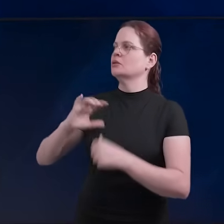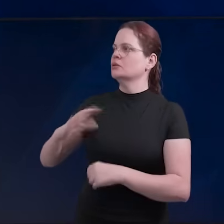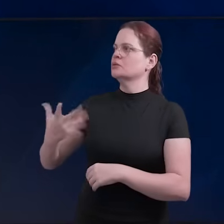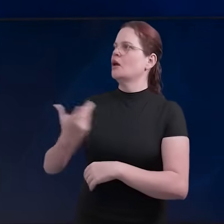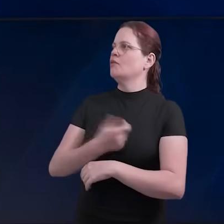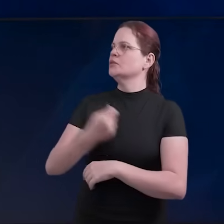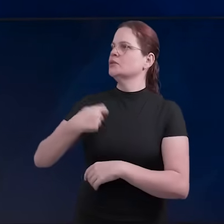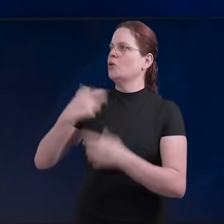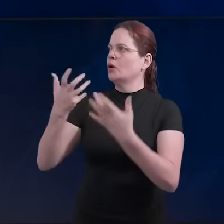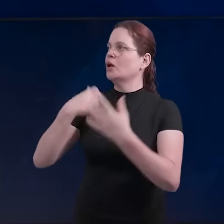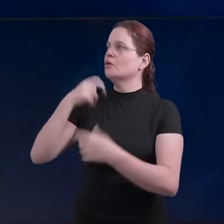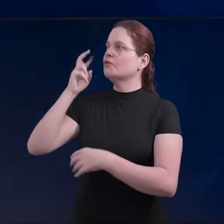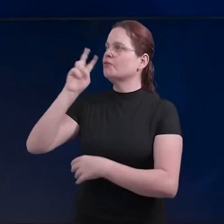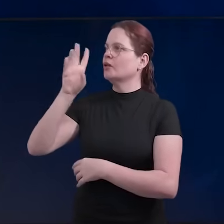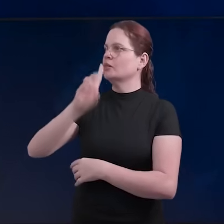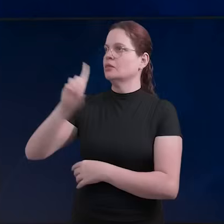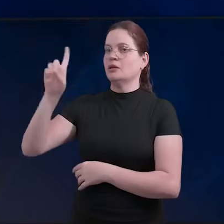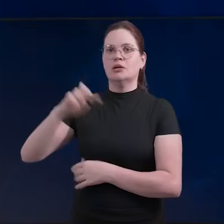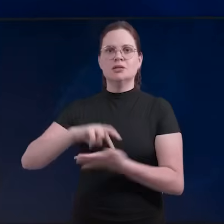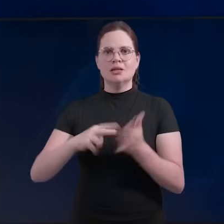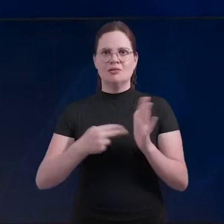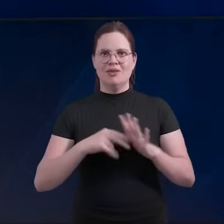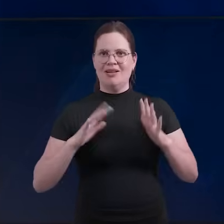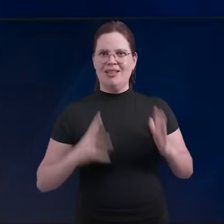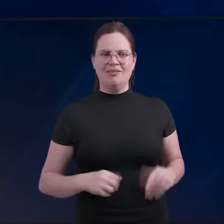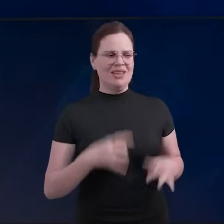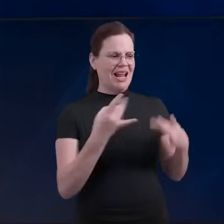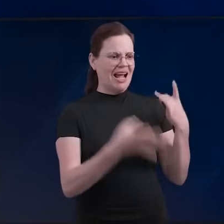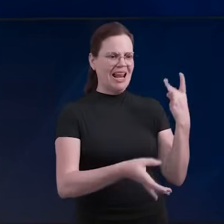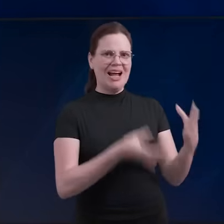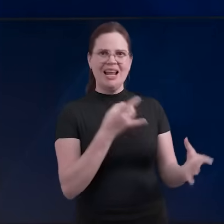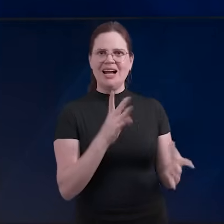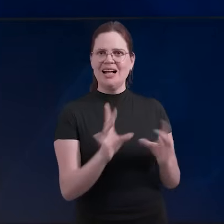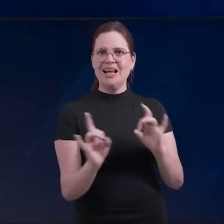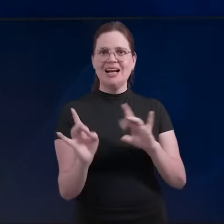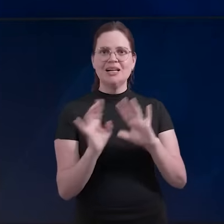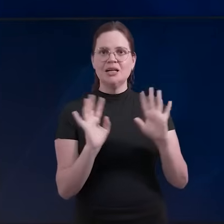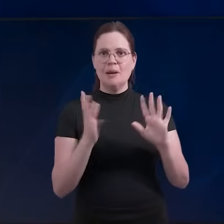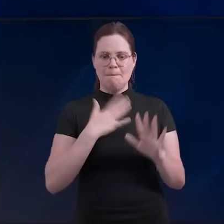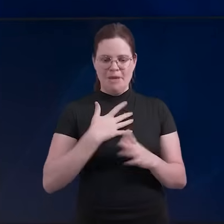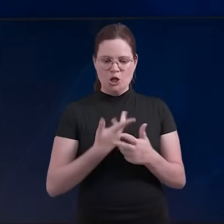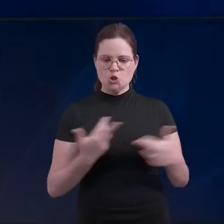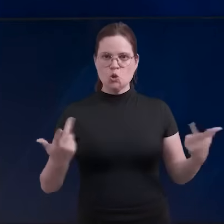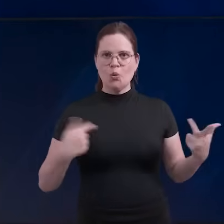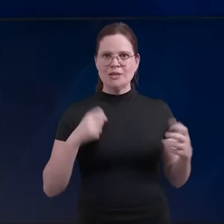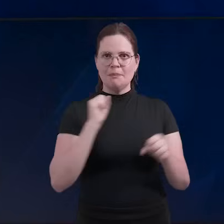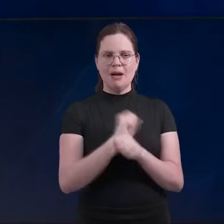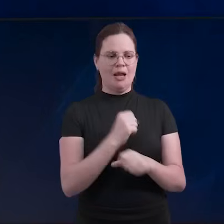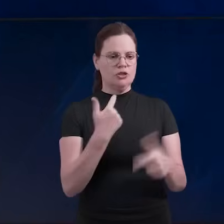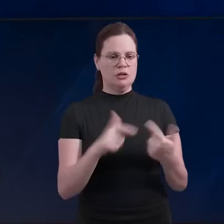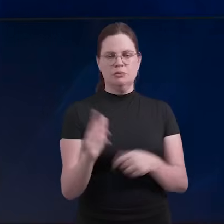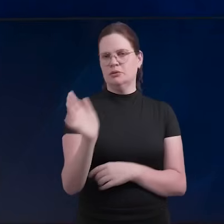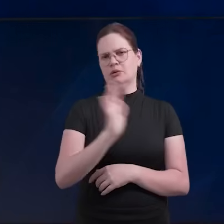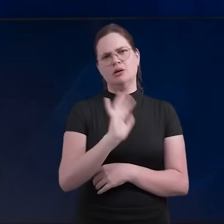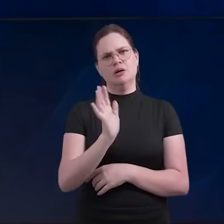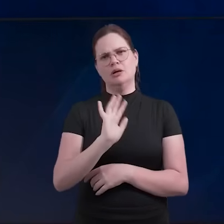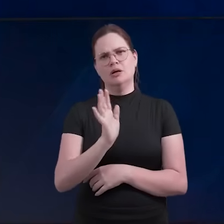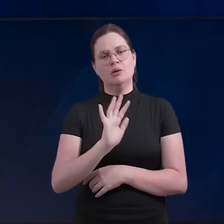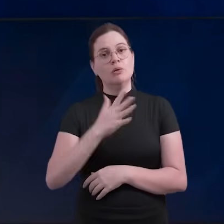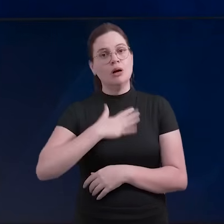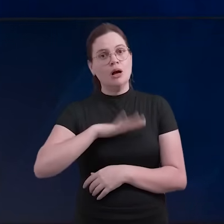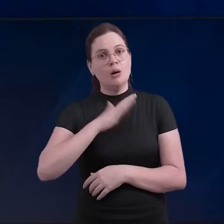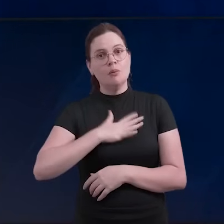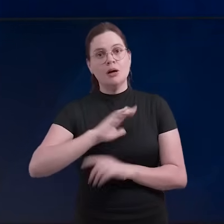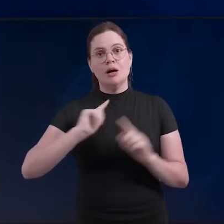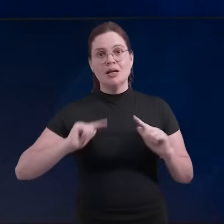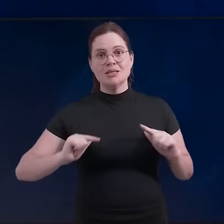Não quer dizer que ser santo significa, não, eu vou ter que largar tudo, vou ter que deixar tudo. Não, isso aí é o Espírito Santo que vai operar na sua vida.